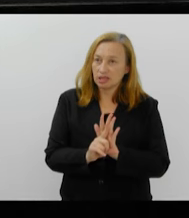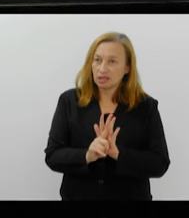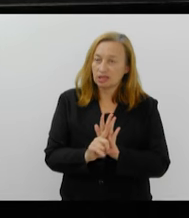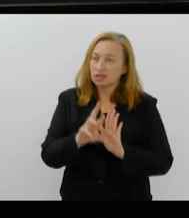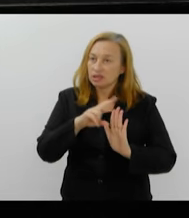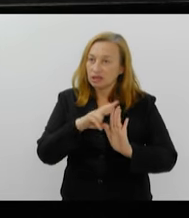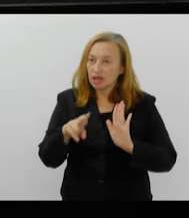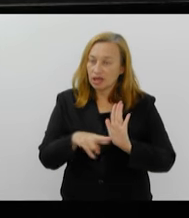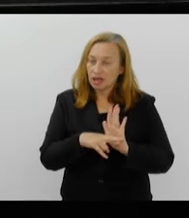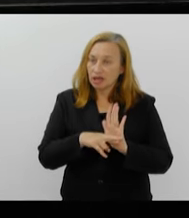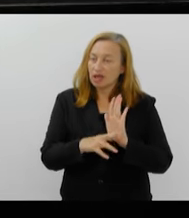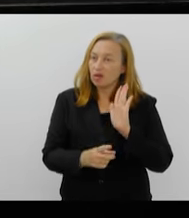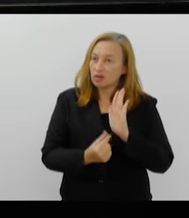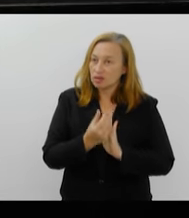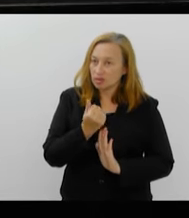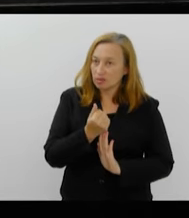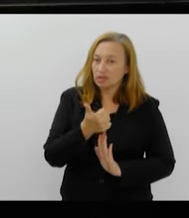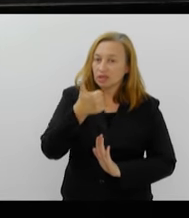2025, a Lei